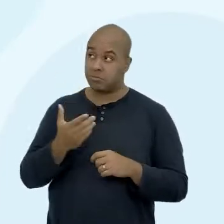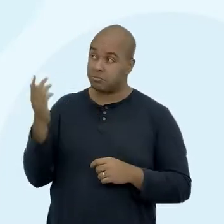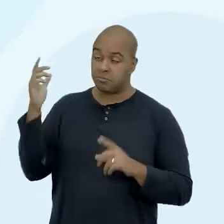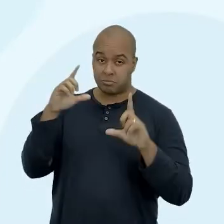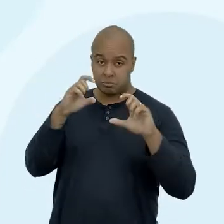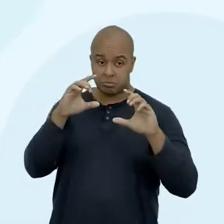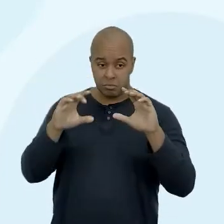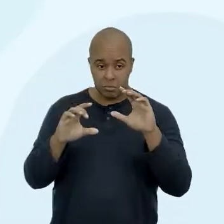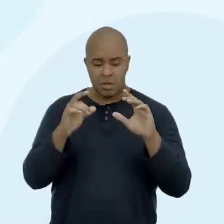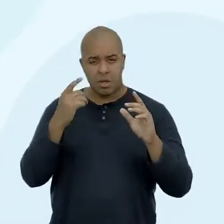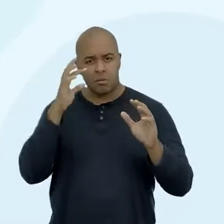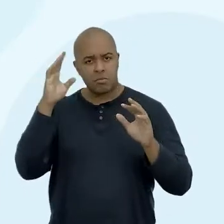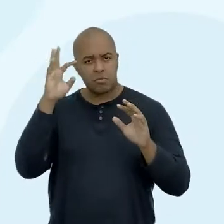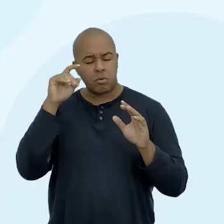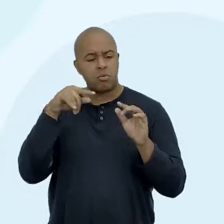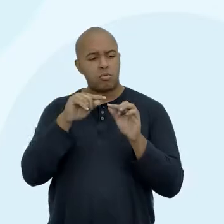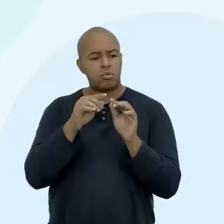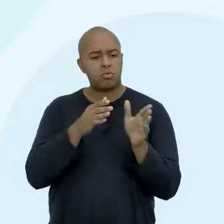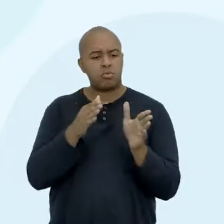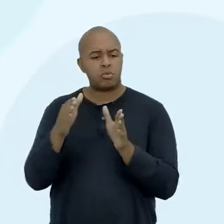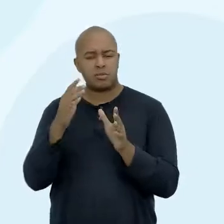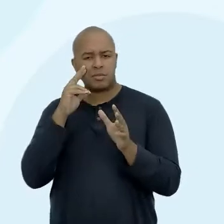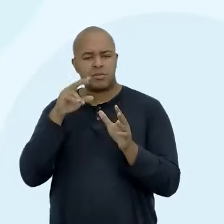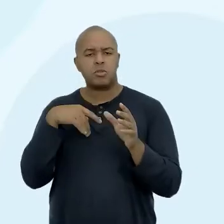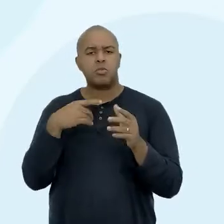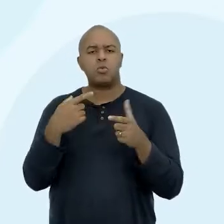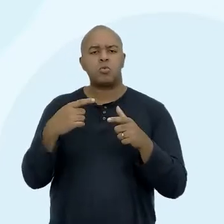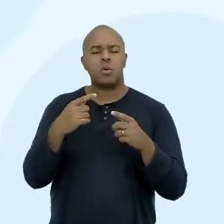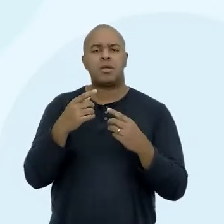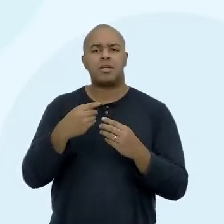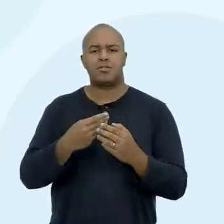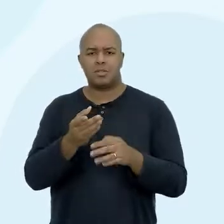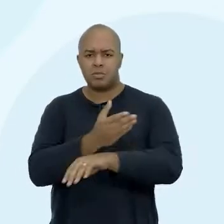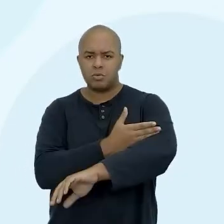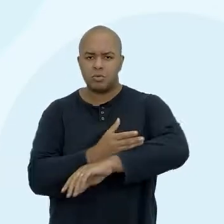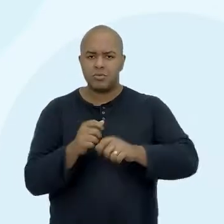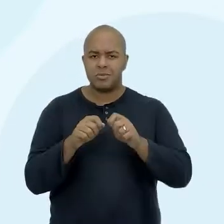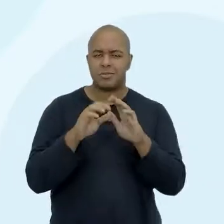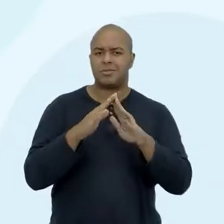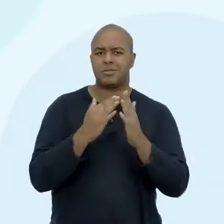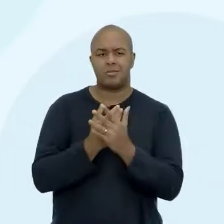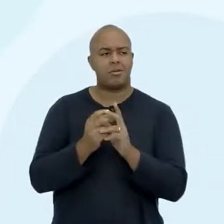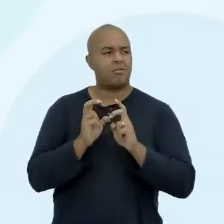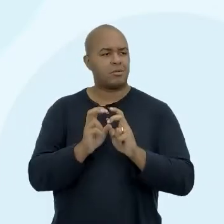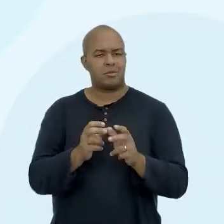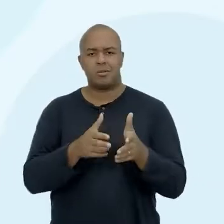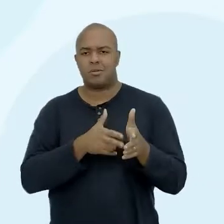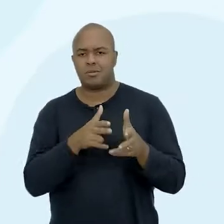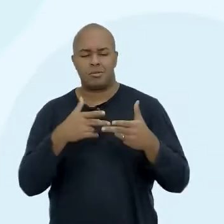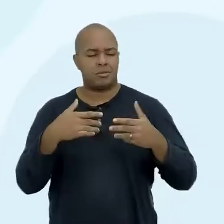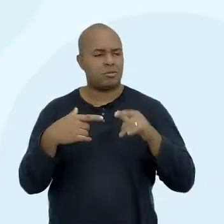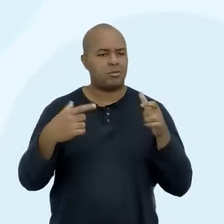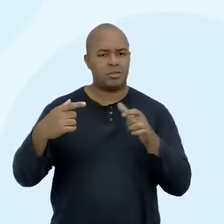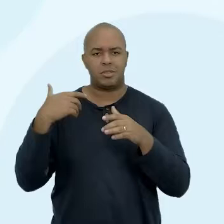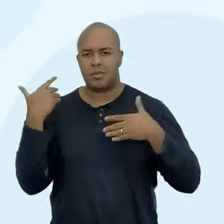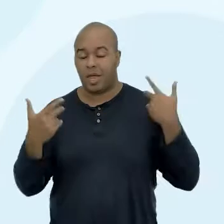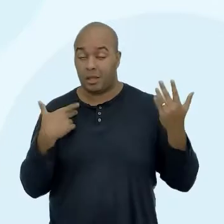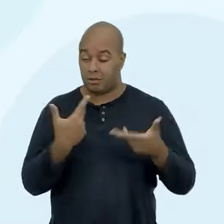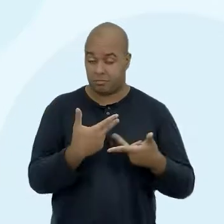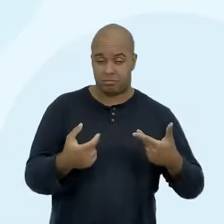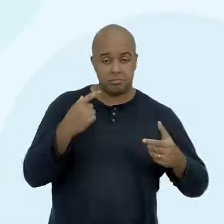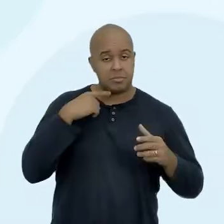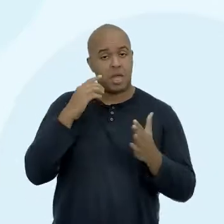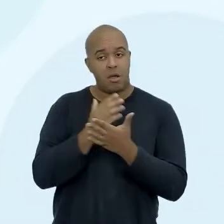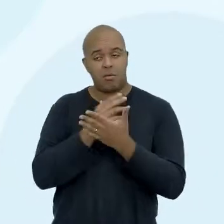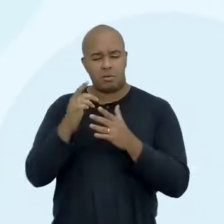imagens abaixo e reflita sobre os espaços que você frequenta. Escola, transportes, locais de lazer, etc. Há